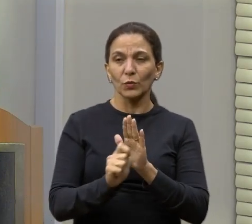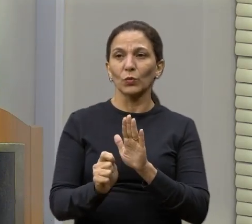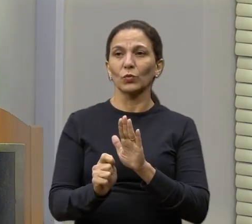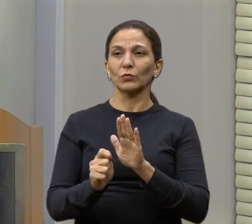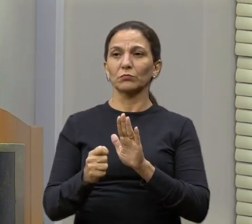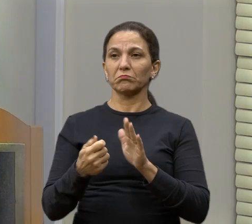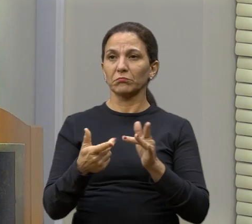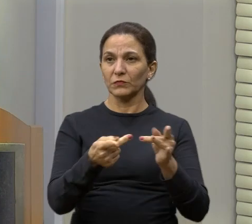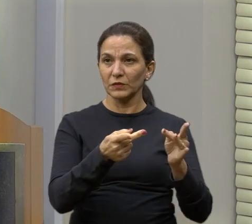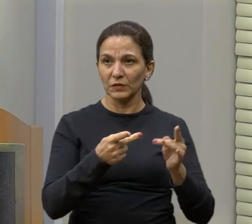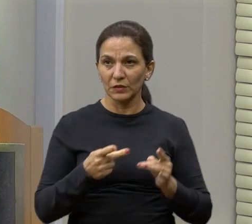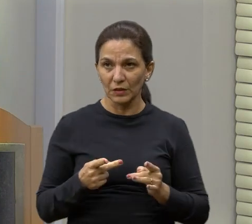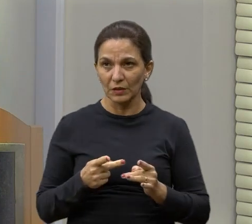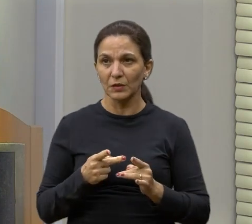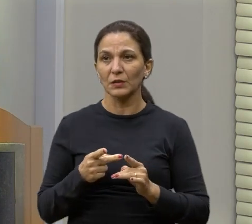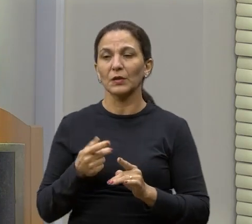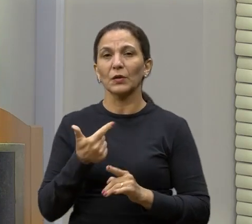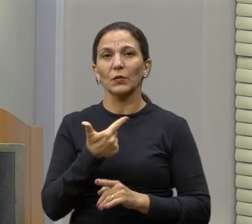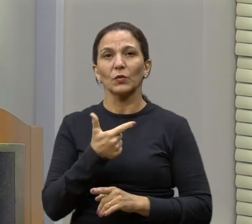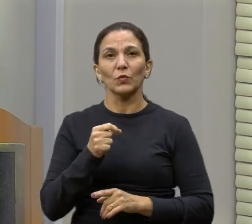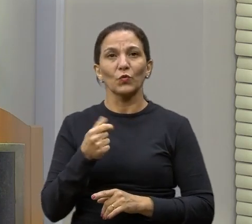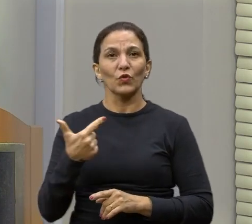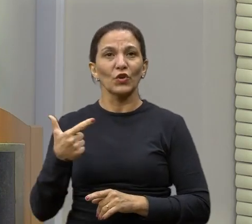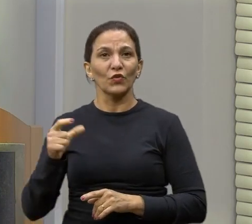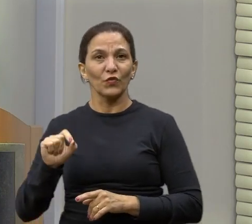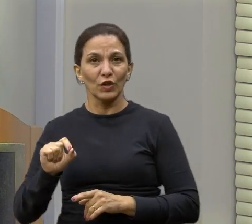solto em outubro de 20 por decisão do STF.